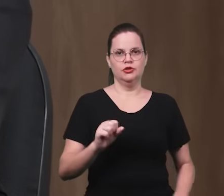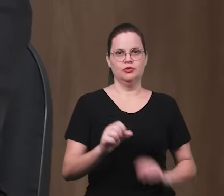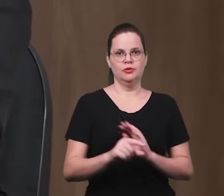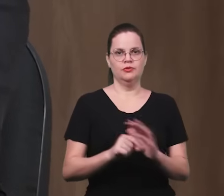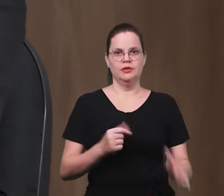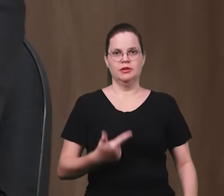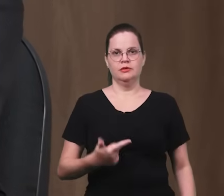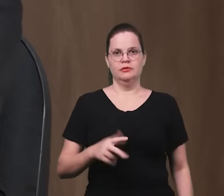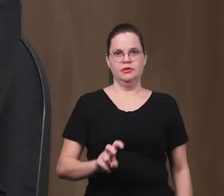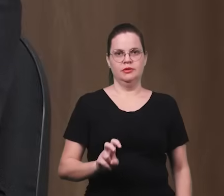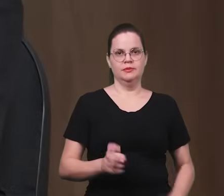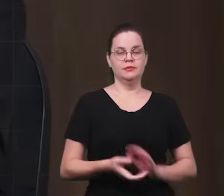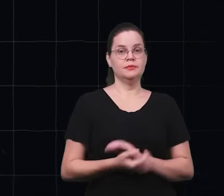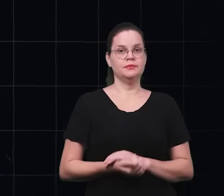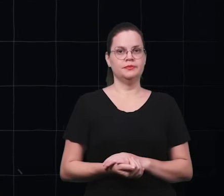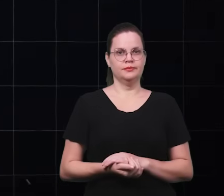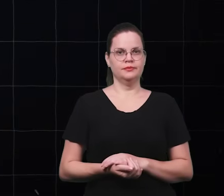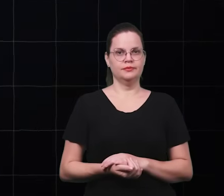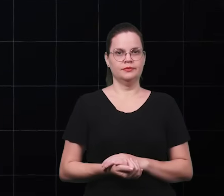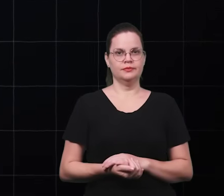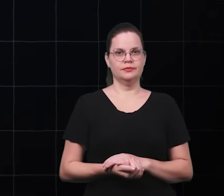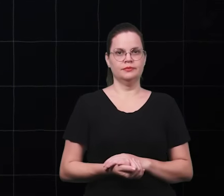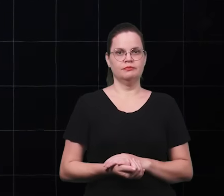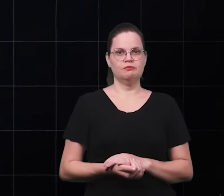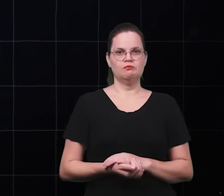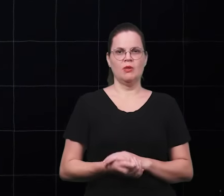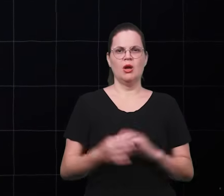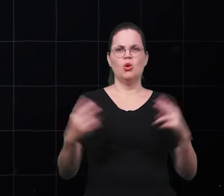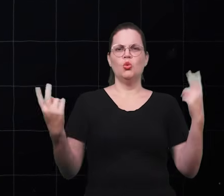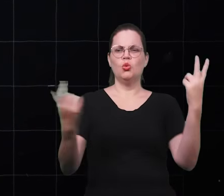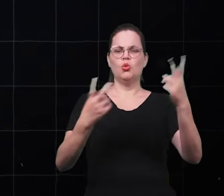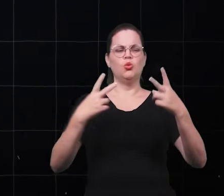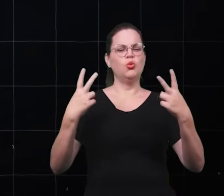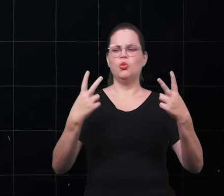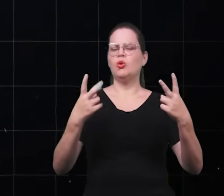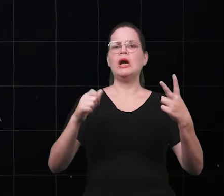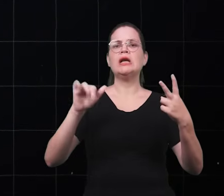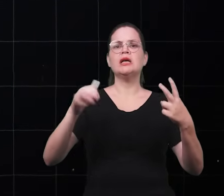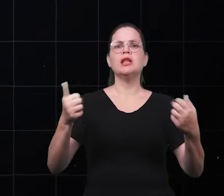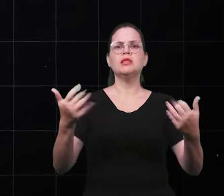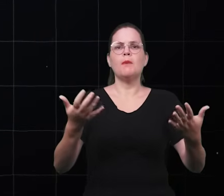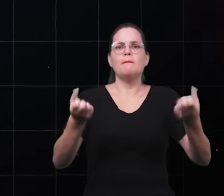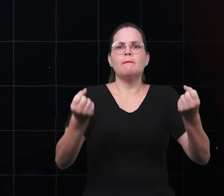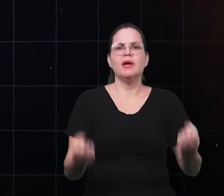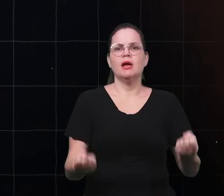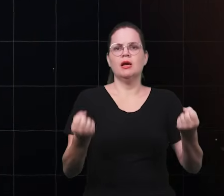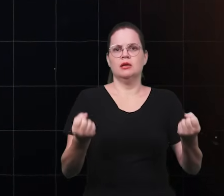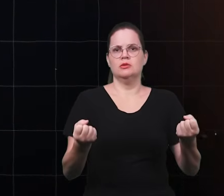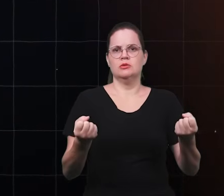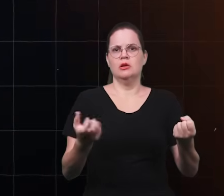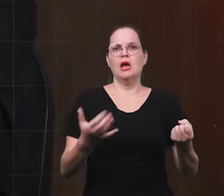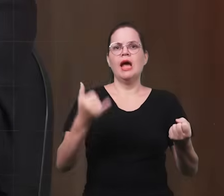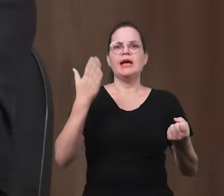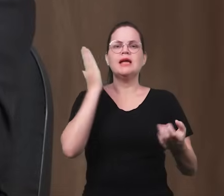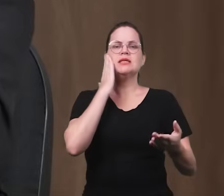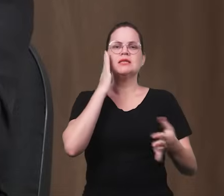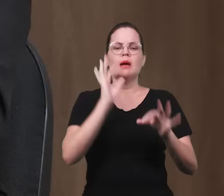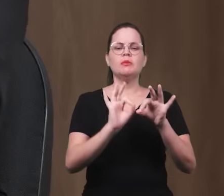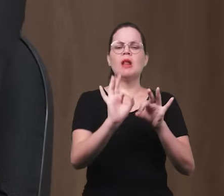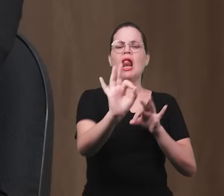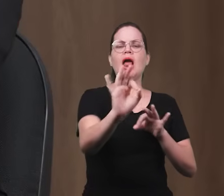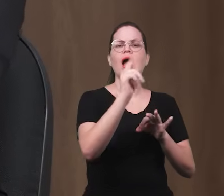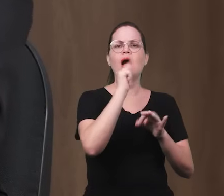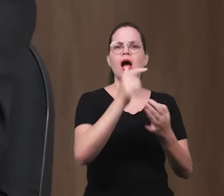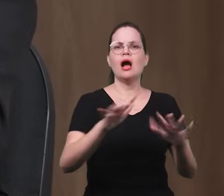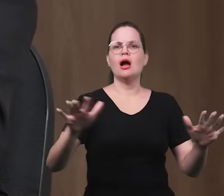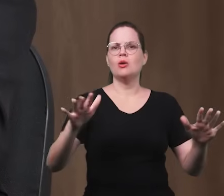28, verso 25, olha. Quando deu peso ao vento e tomou a medida das águas. Então, o Senhor mostrando ali